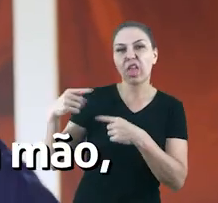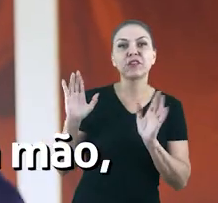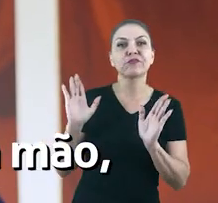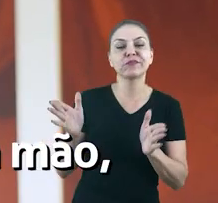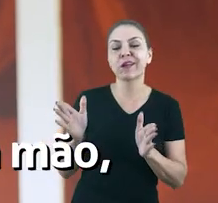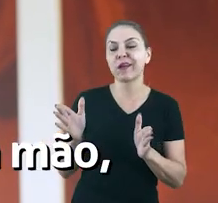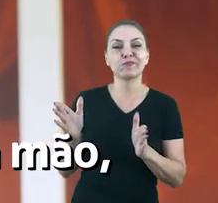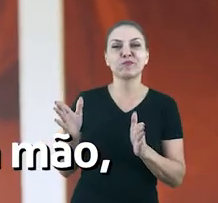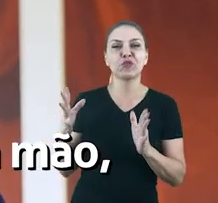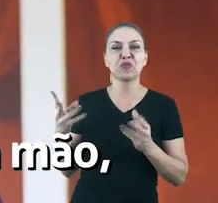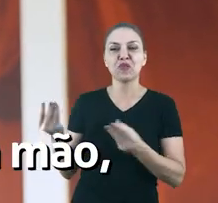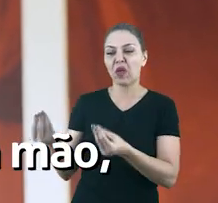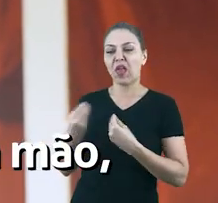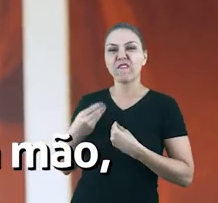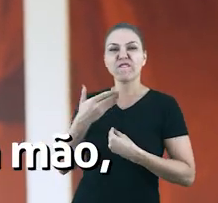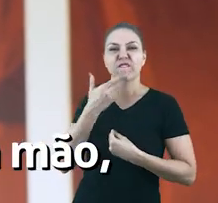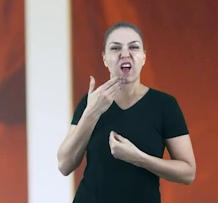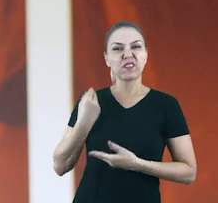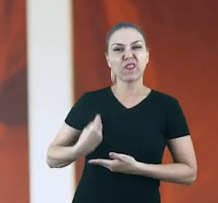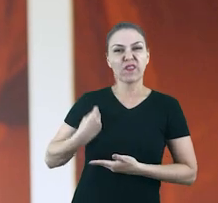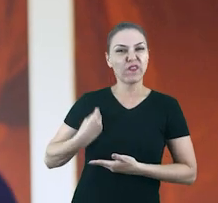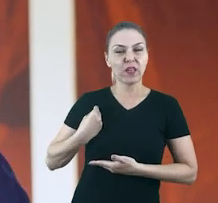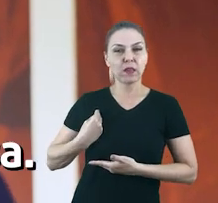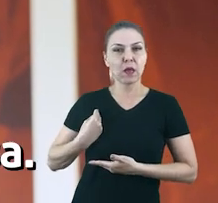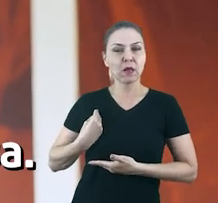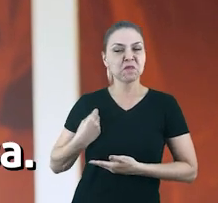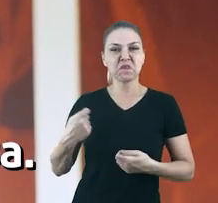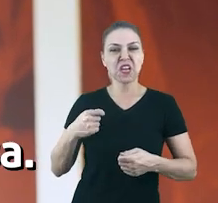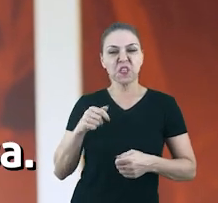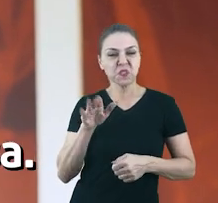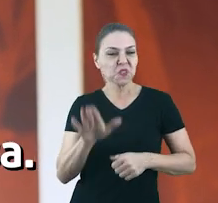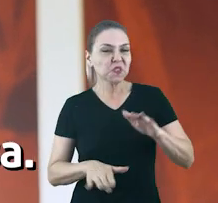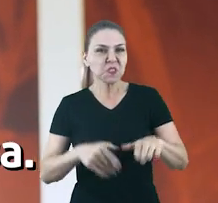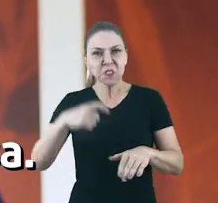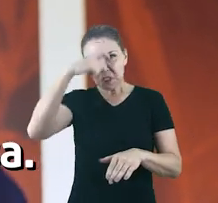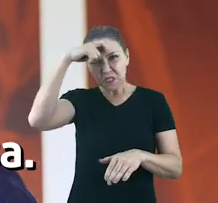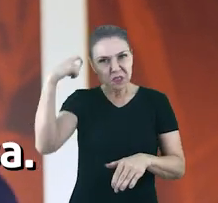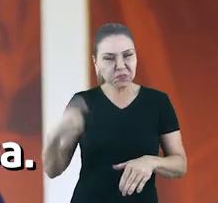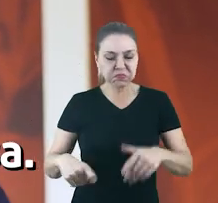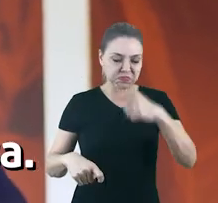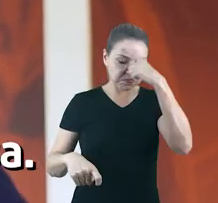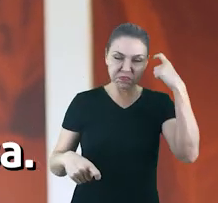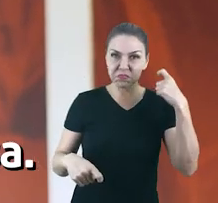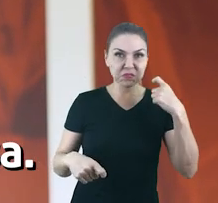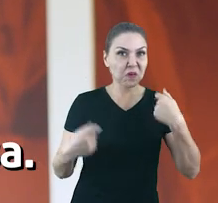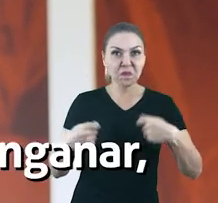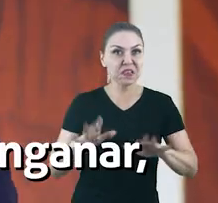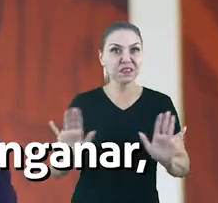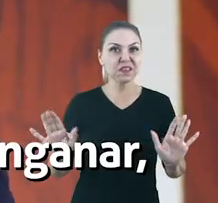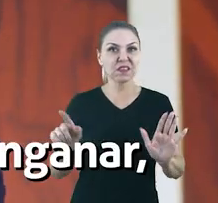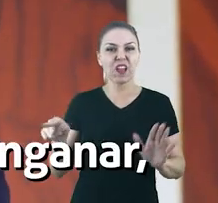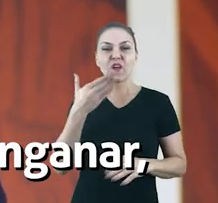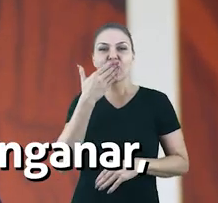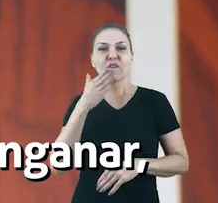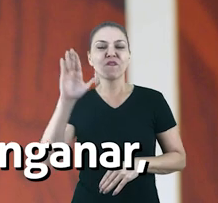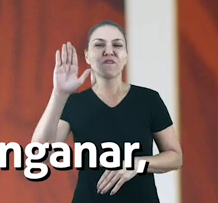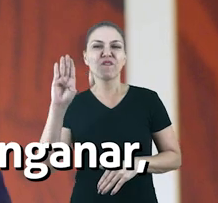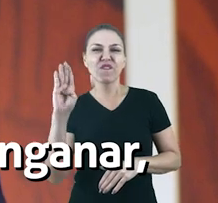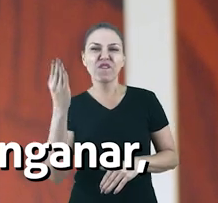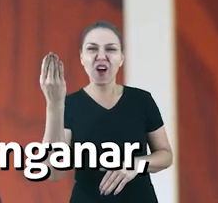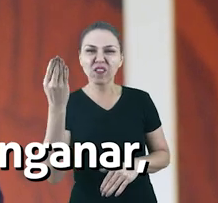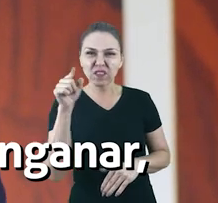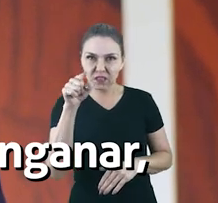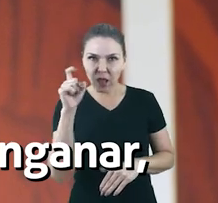herdeiros mal acostumados a ter tudo na mão, sem botar o pé no chão, sem suar a camisa. Enquanto eles fazem